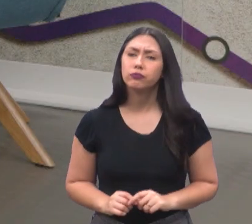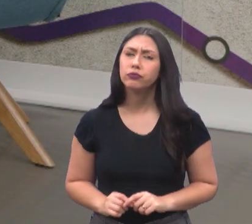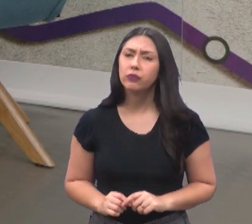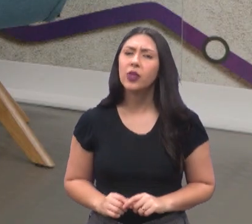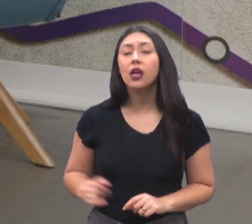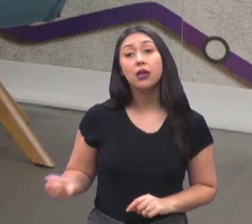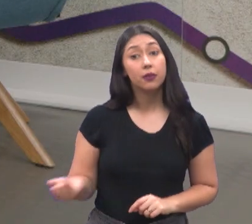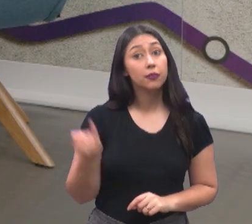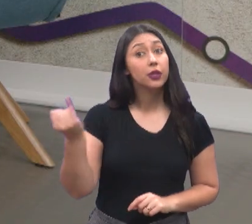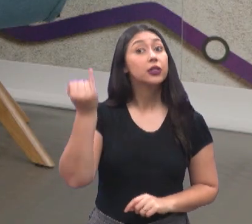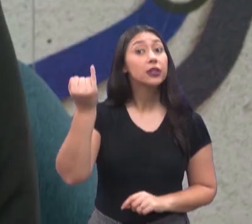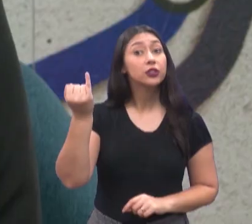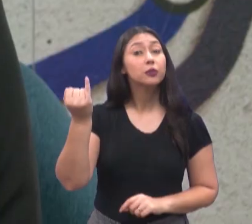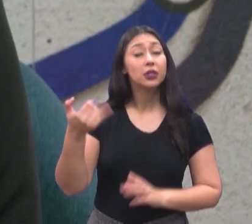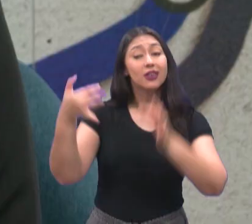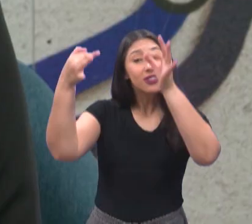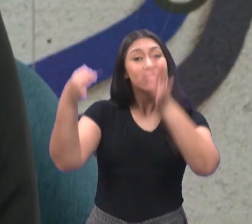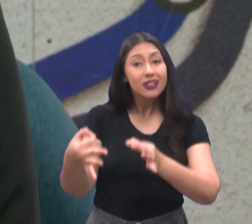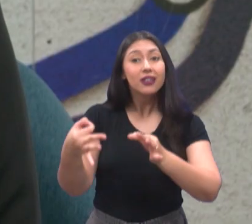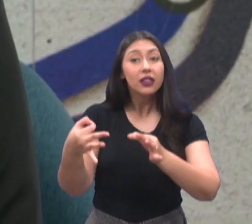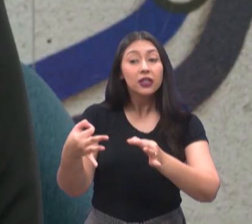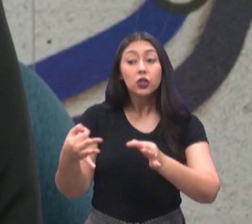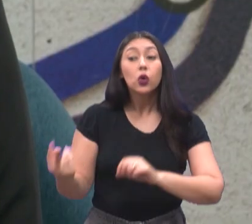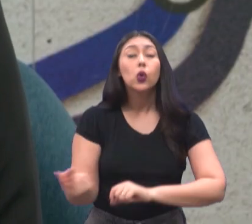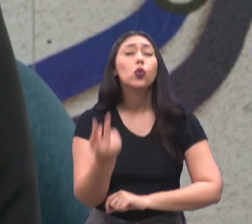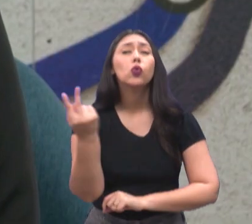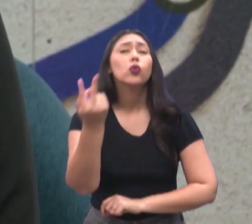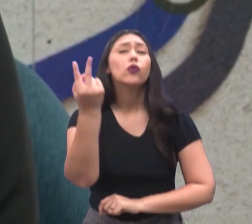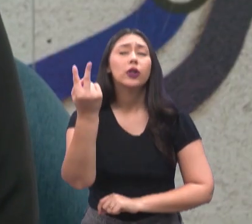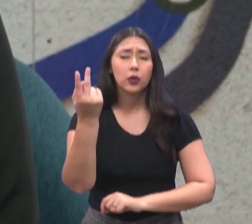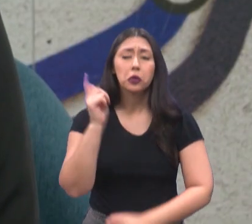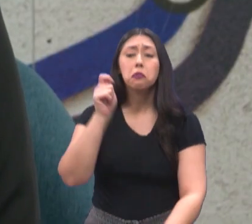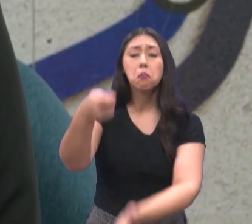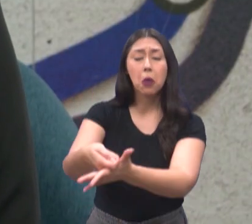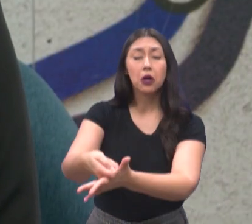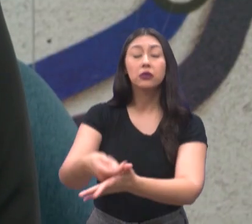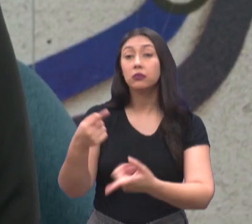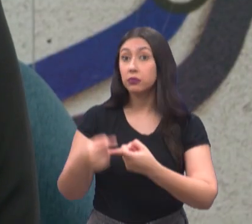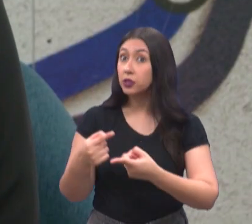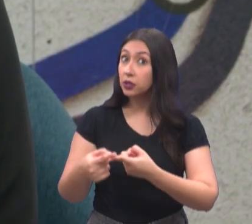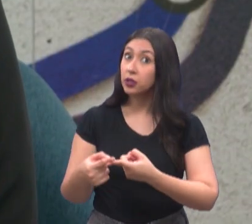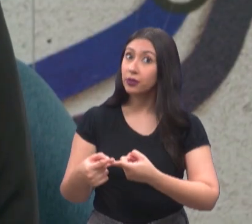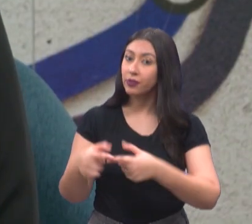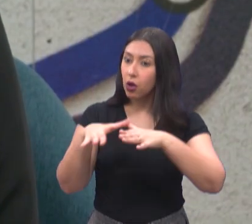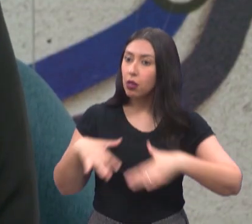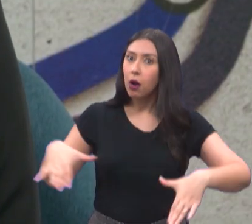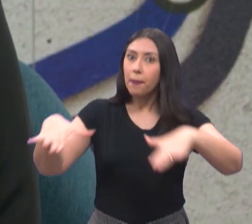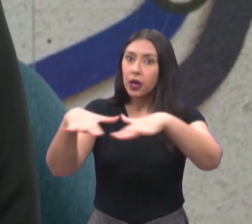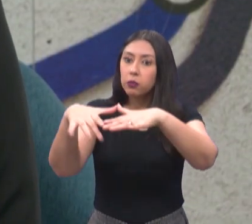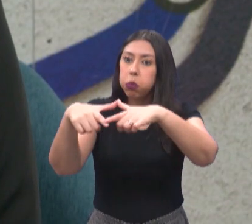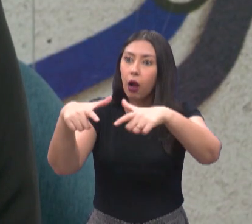importante justamente para você ter certeza do valor daquilo que realmente você está pagando, né? Porque o mercado, ele é tão vasto,